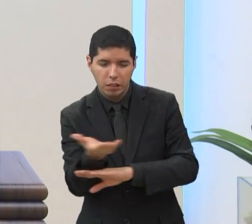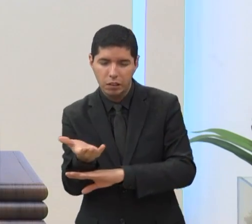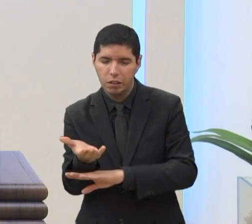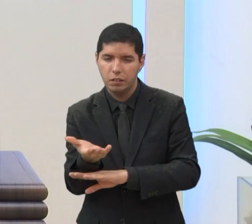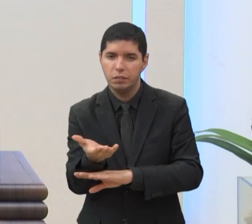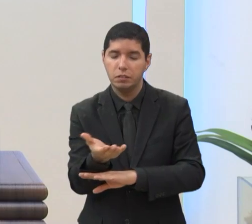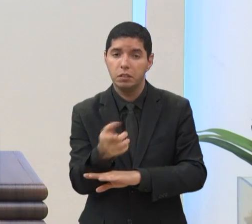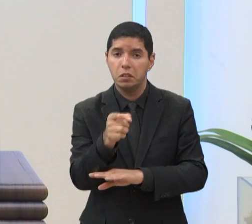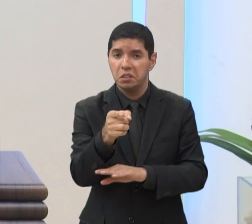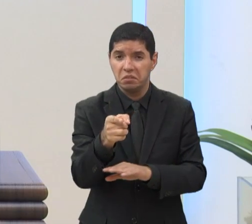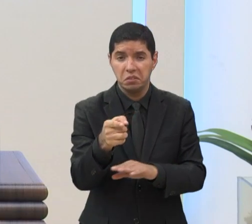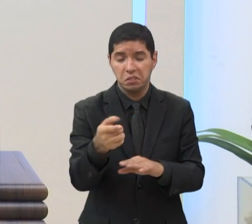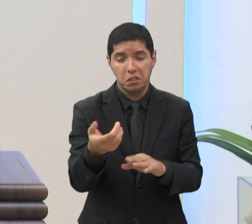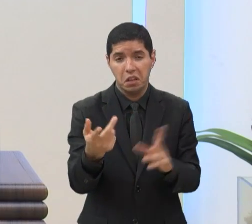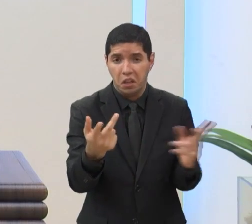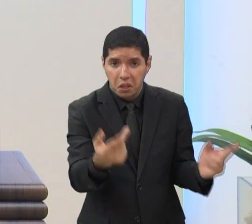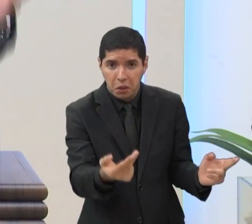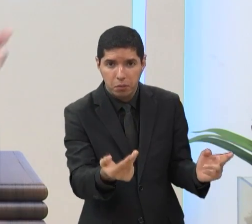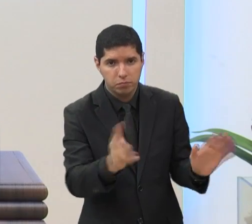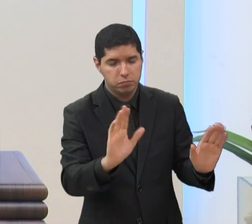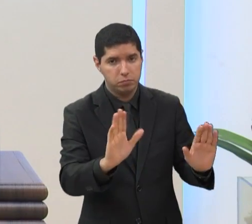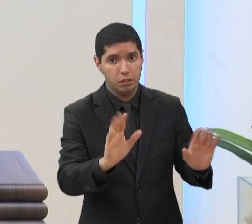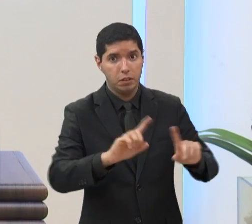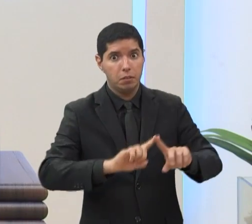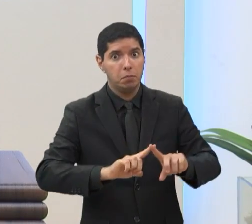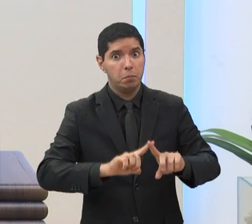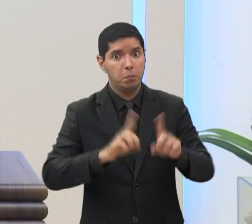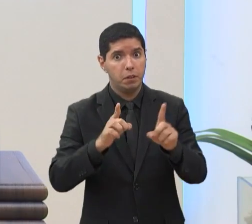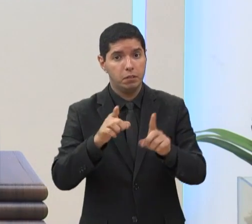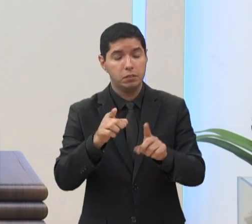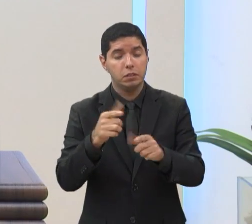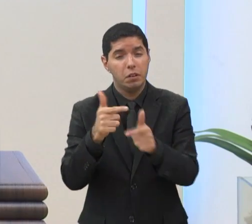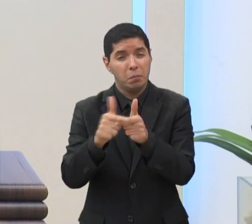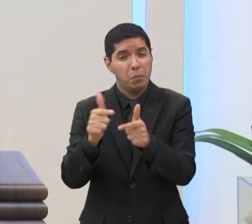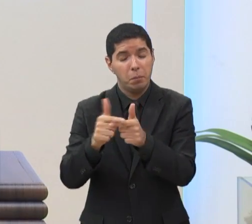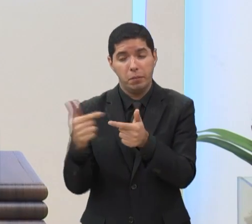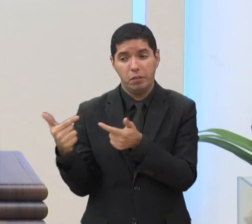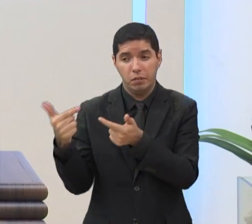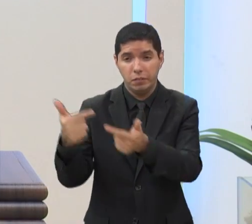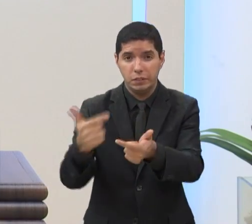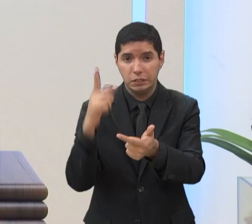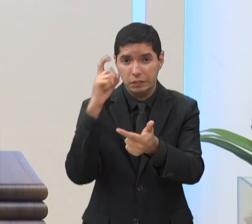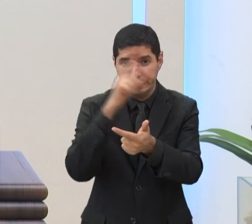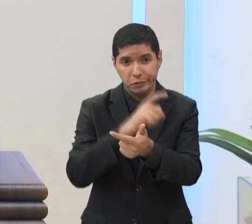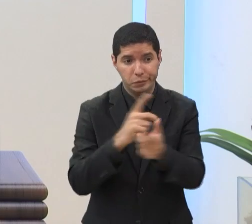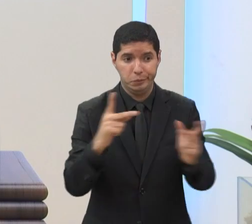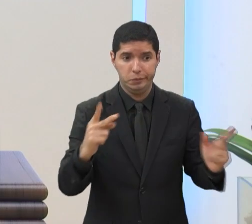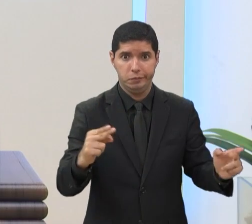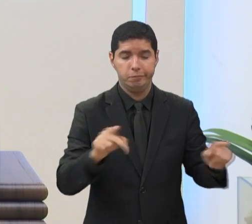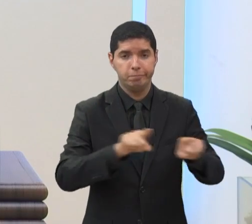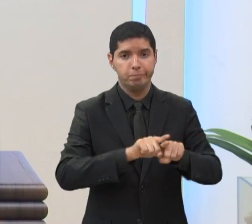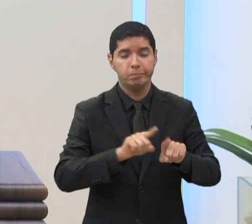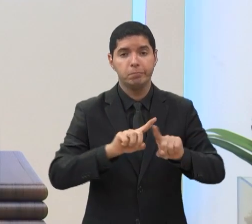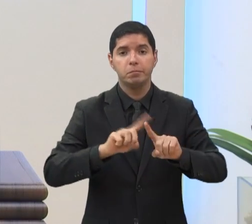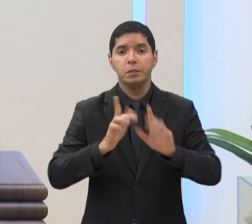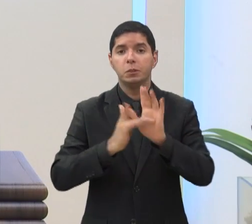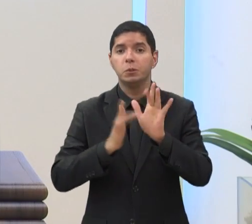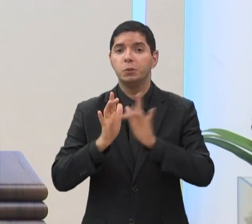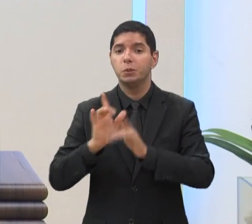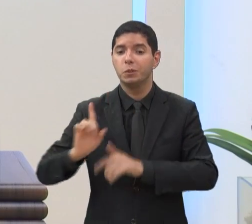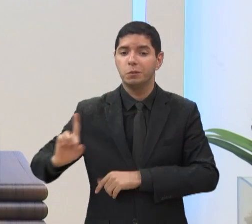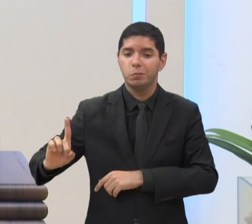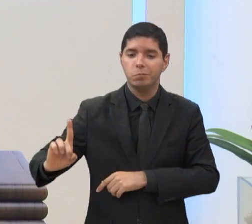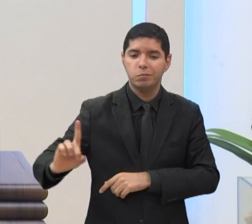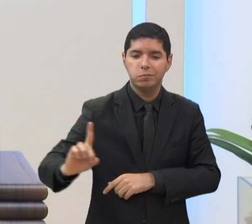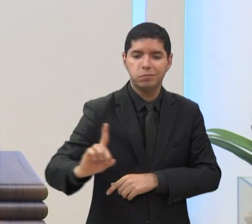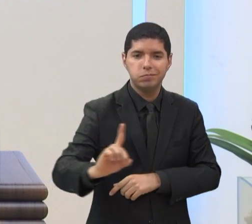a tua situação, seja outra qualquer, mas o que eu quero te dizer é que o mesmo Jesus está passando